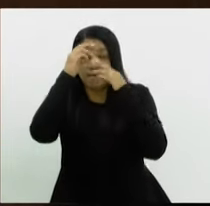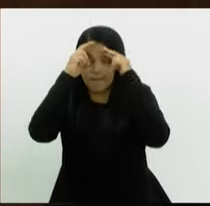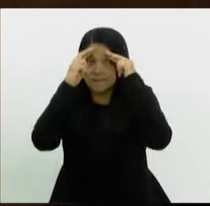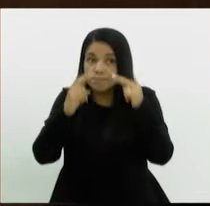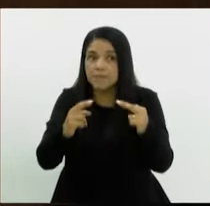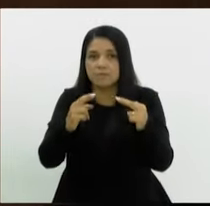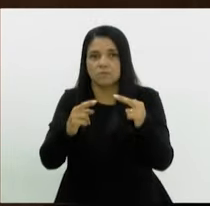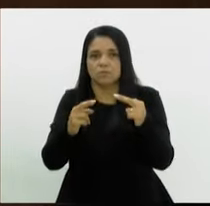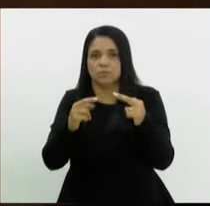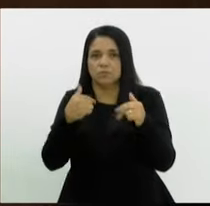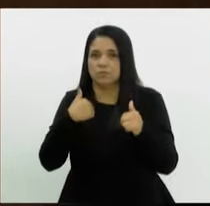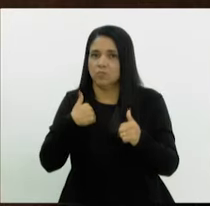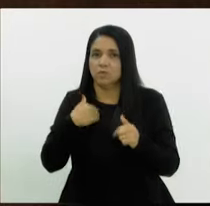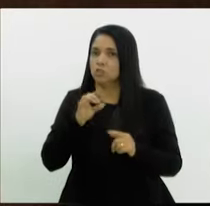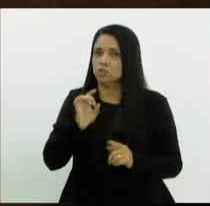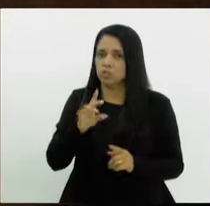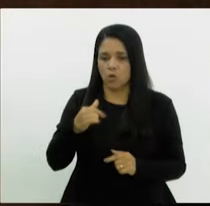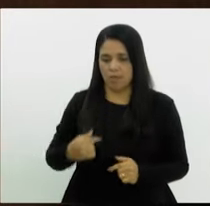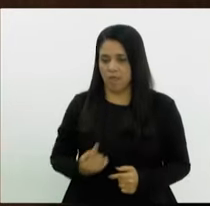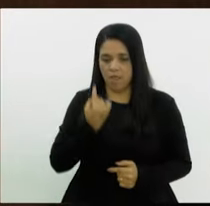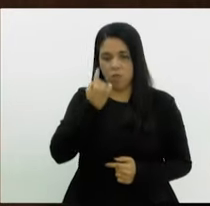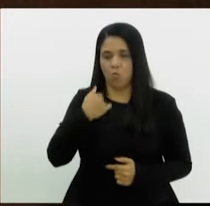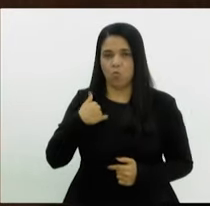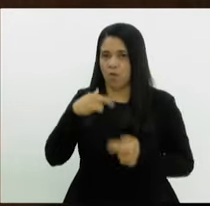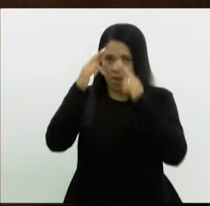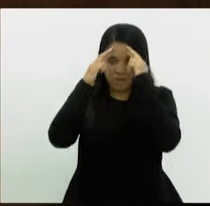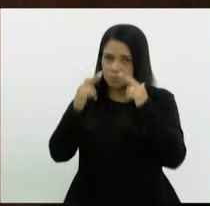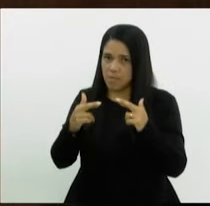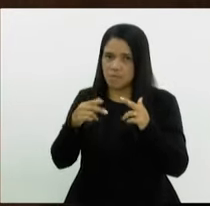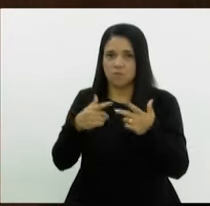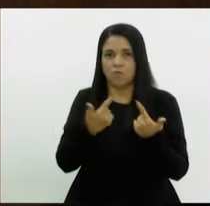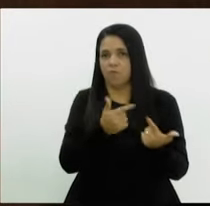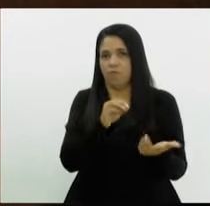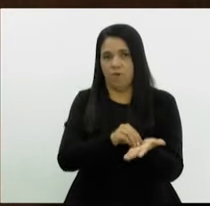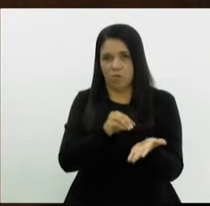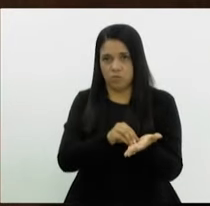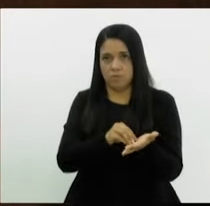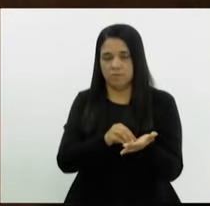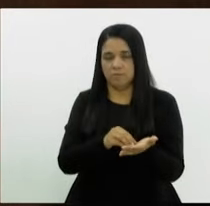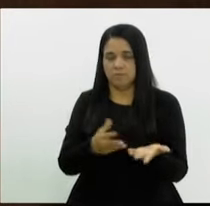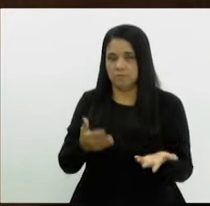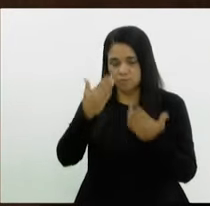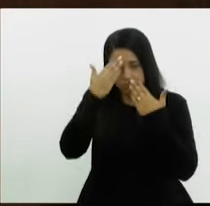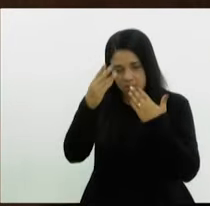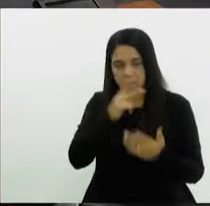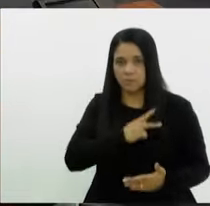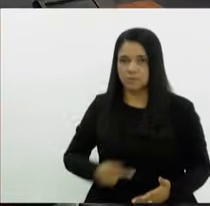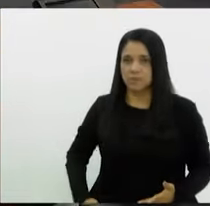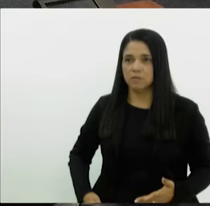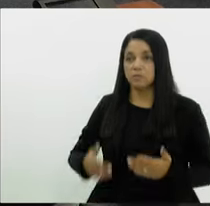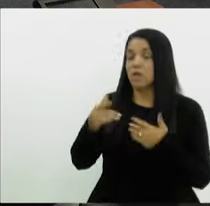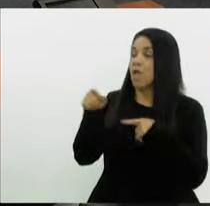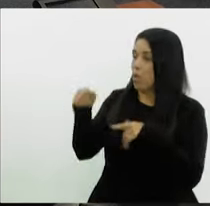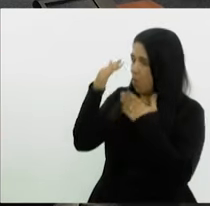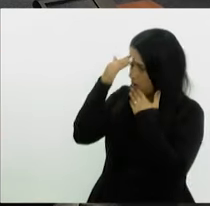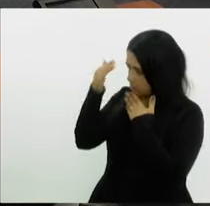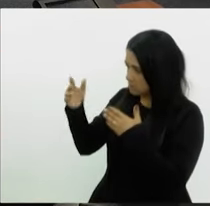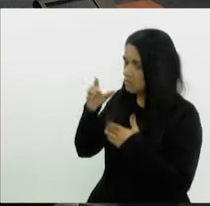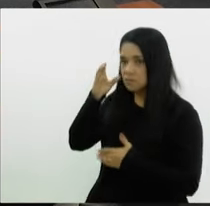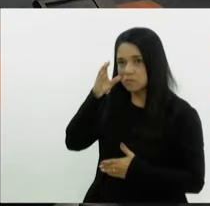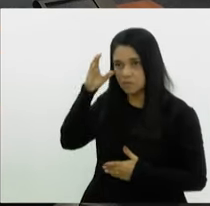visto, não sou apenas eu que tenho sido desrespeitada nessa questão. Obrigada, presidente. Eu que te agradeço,